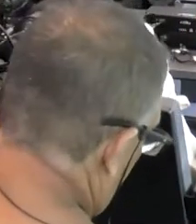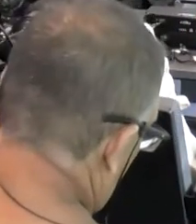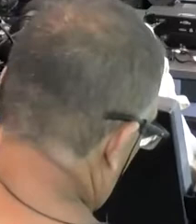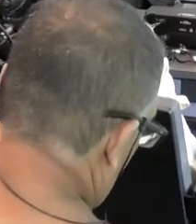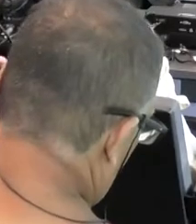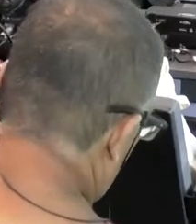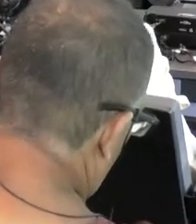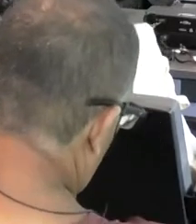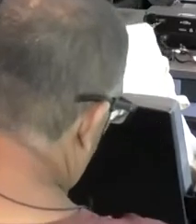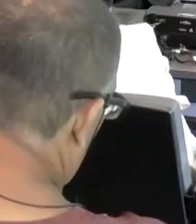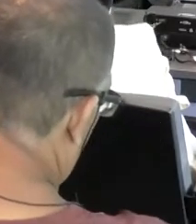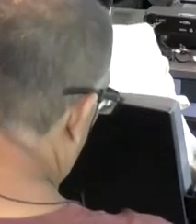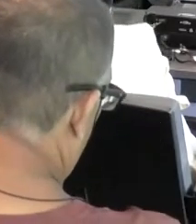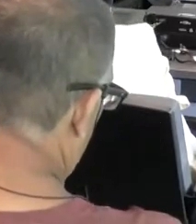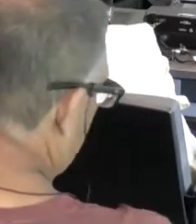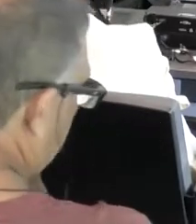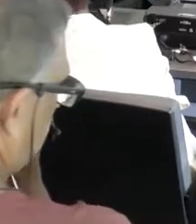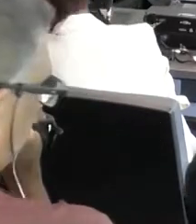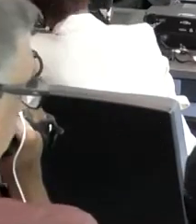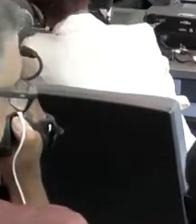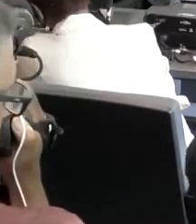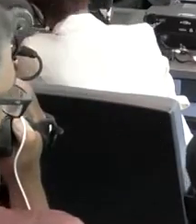E aí